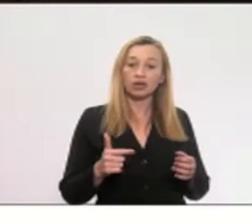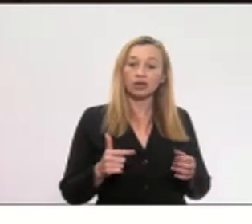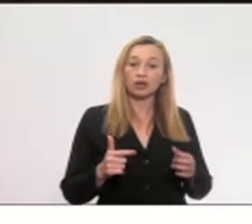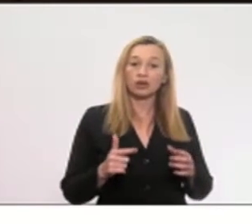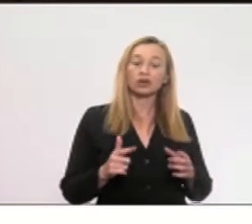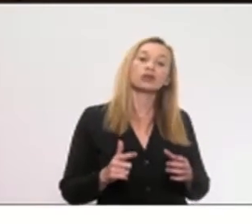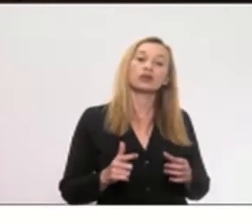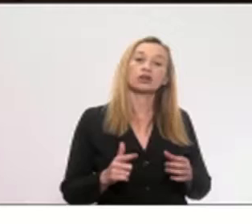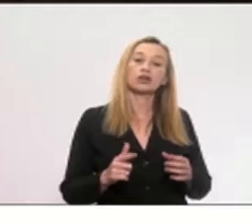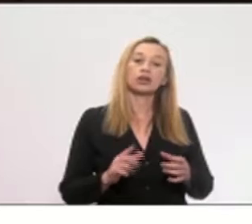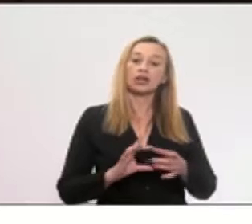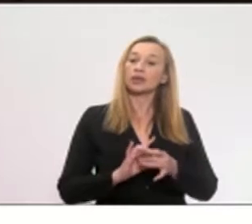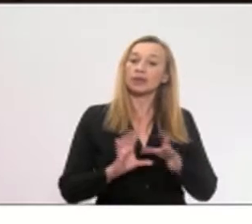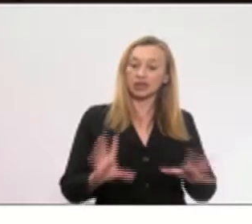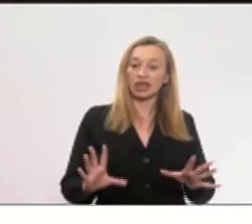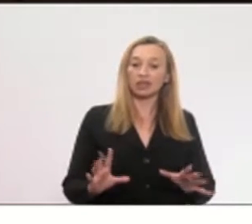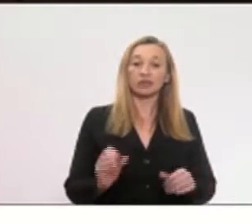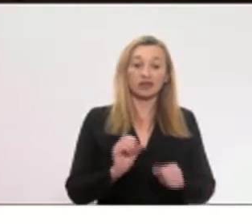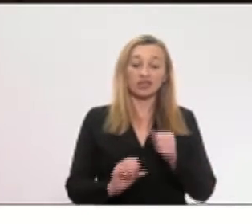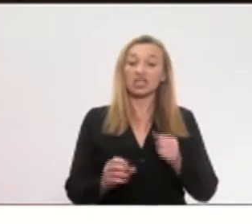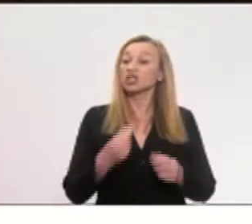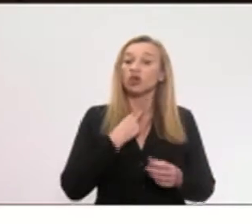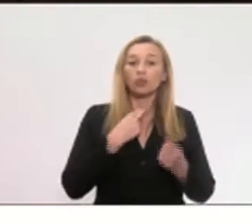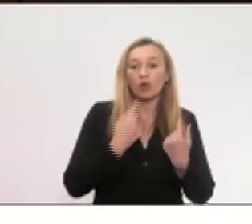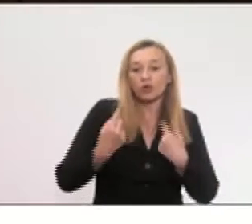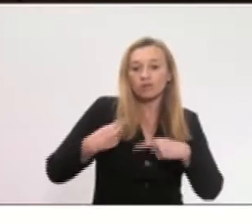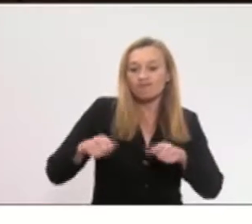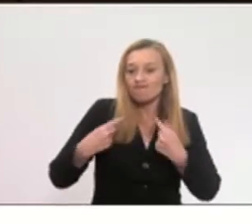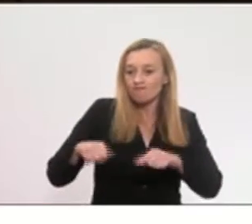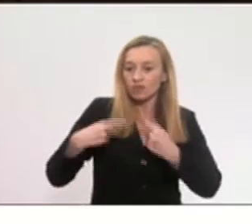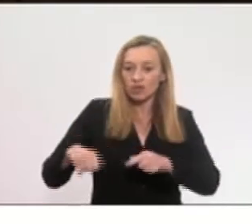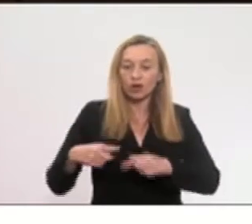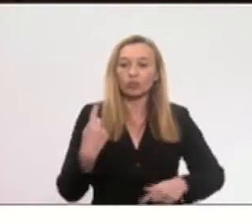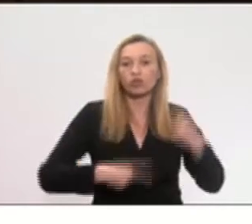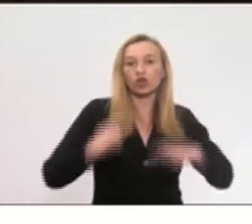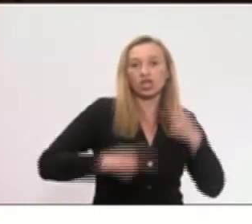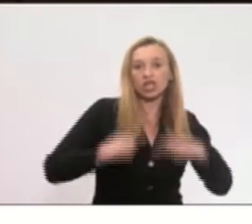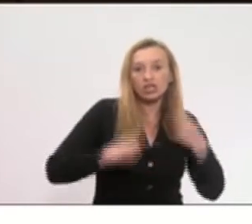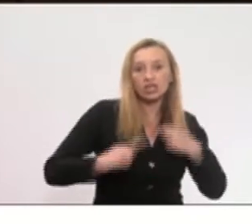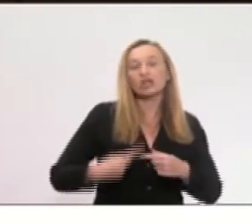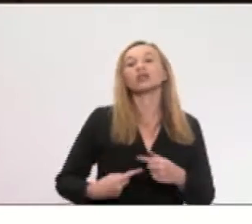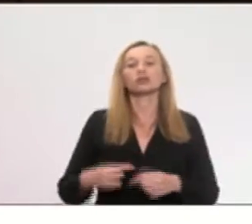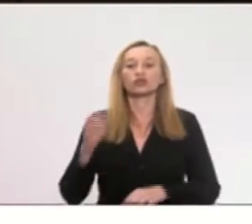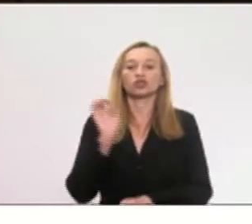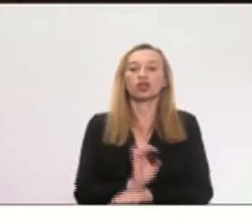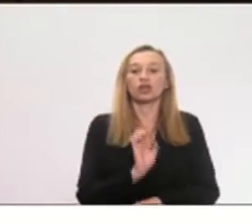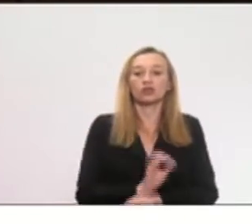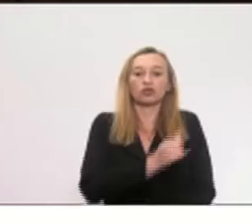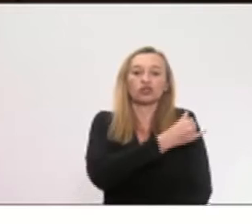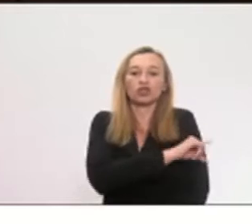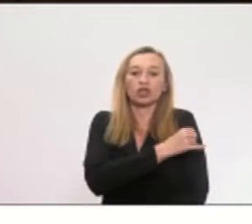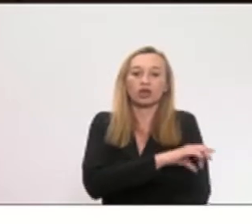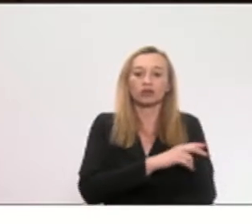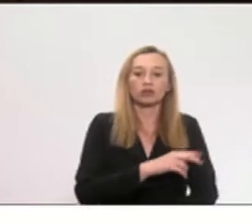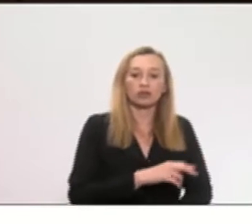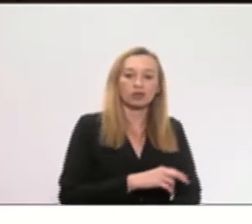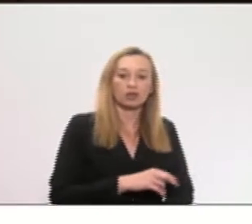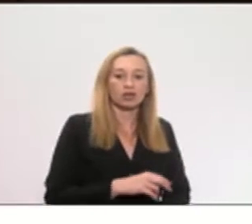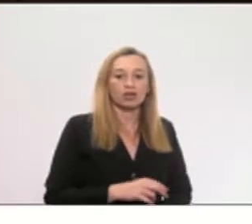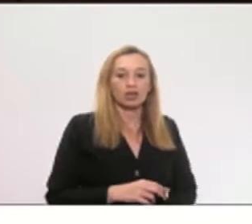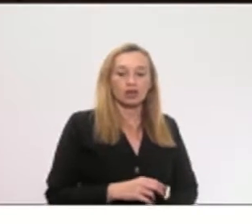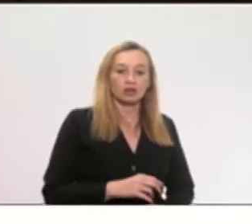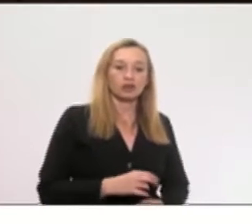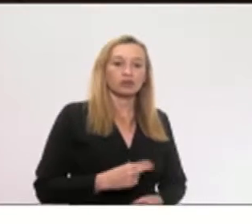vai imprimir perseguição política no estado do Rio de Janeiro. Não vão fazer uma banca